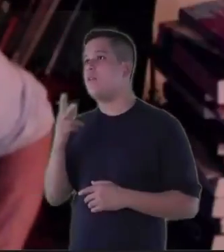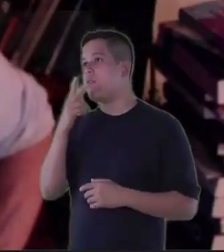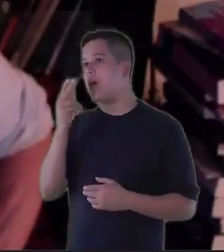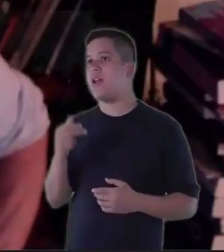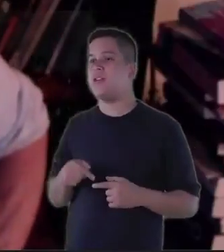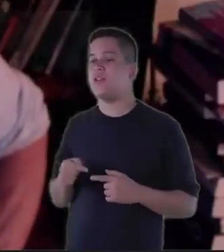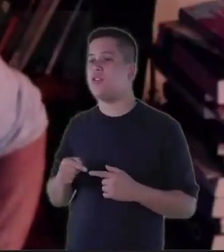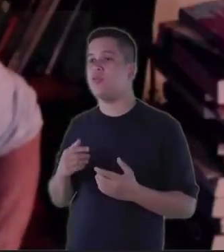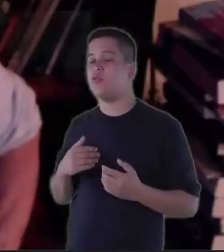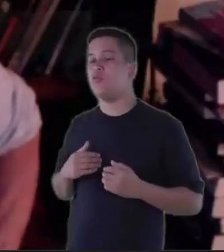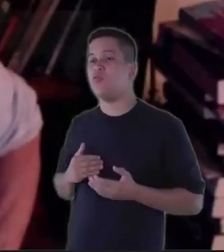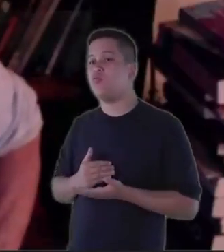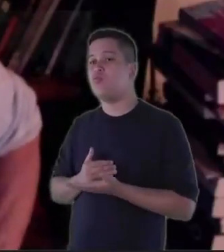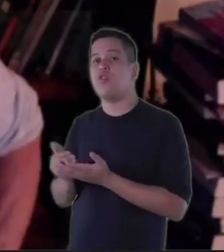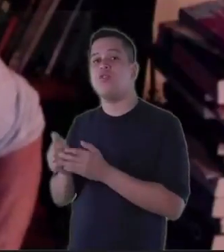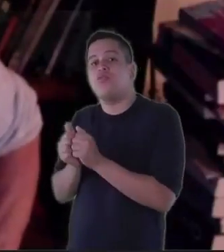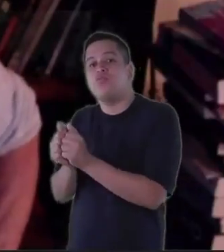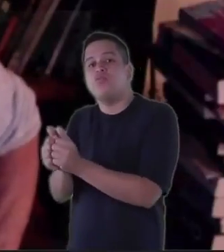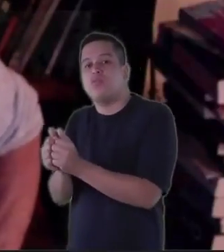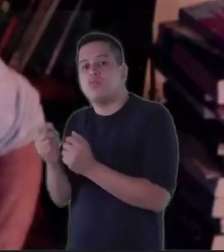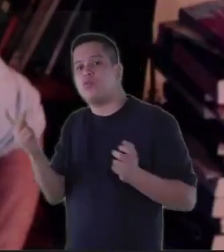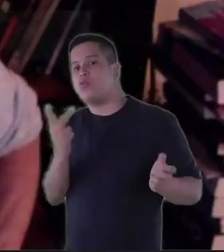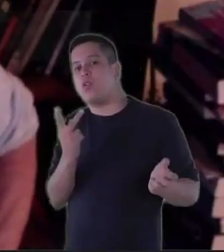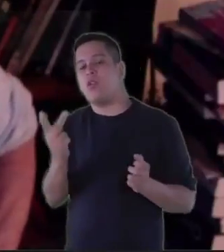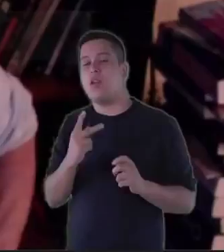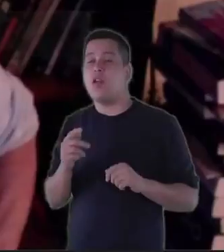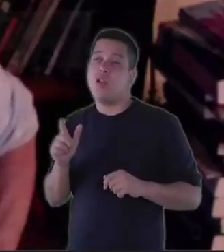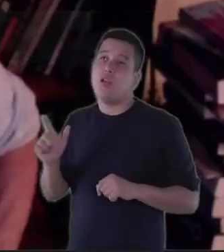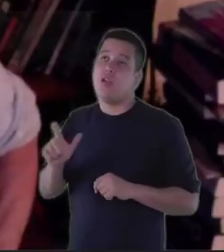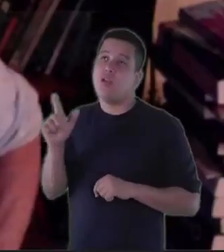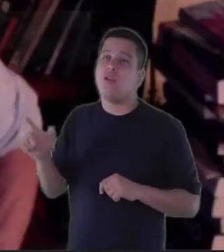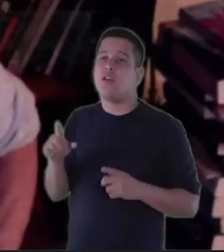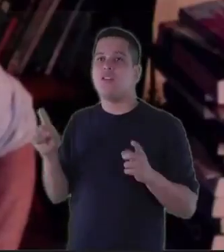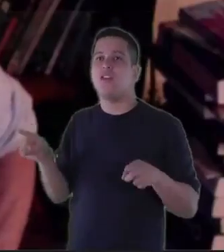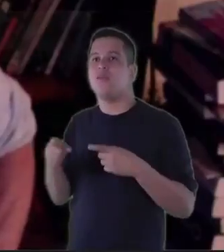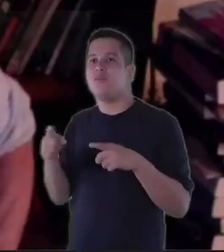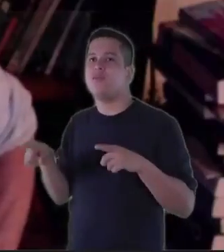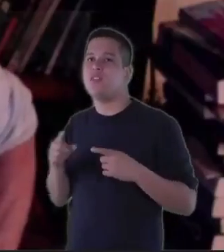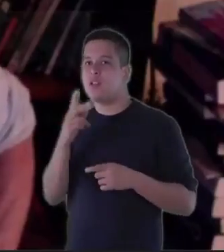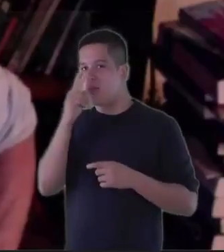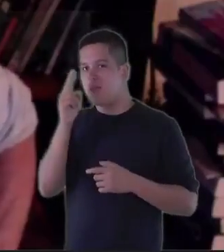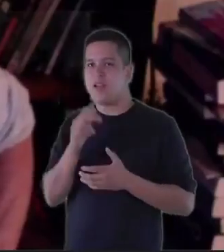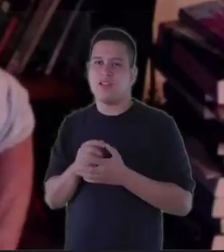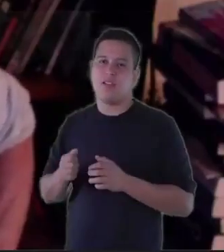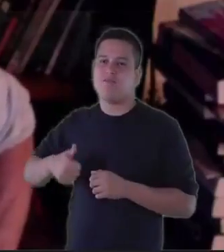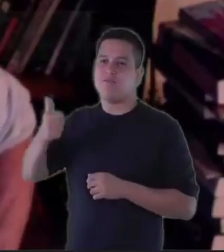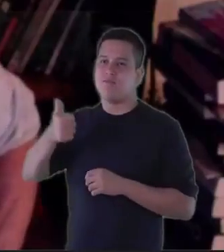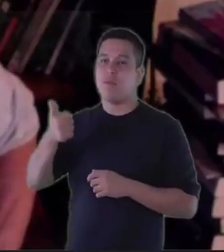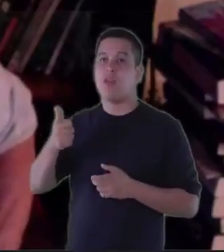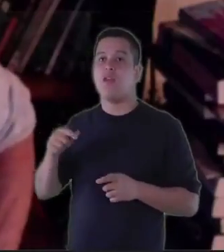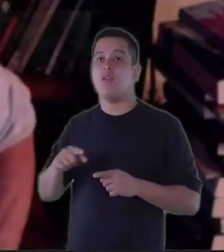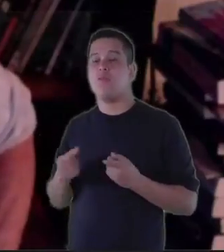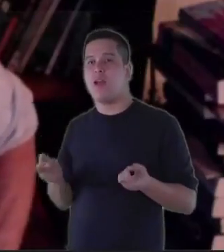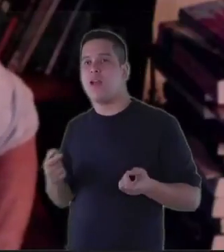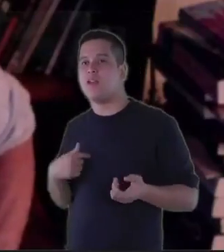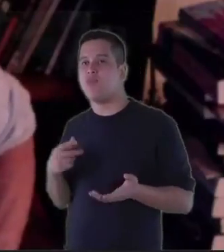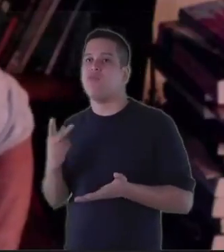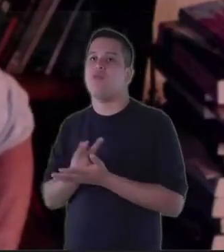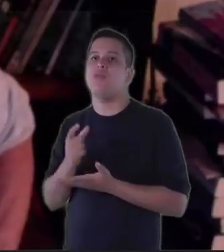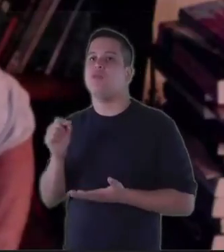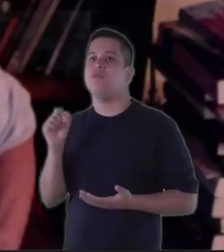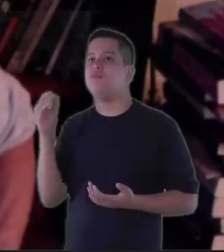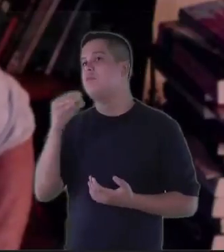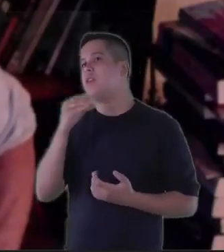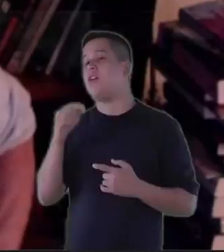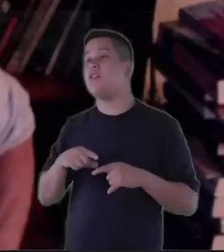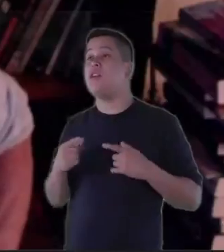que nasceram juntos. Agora, claro, a música chegou primeiro, a música é mais sensorial, aconteceu mais rápido, e teve um momento da minha